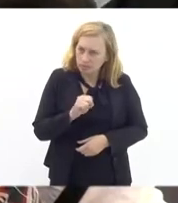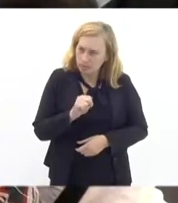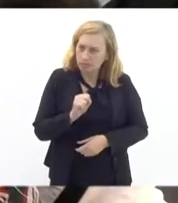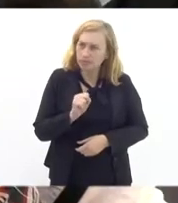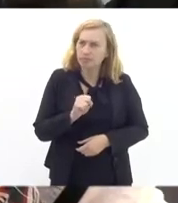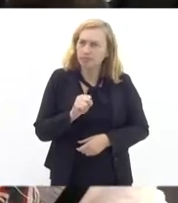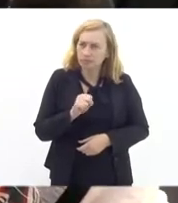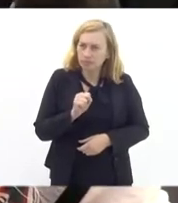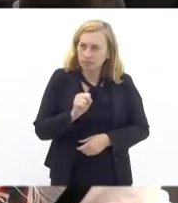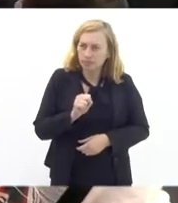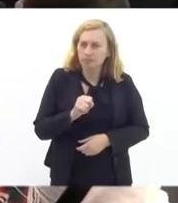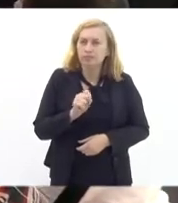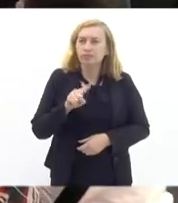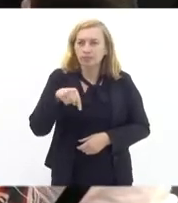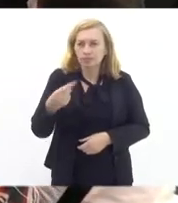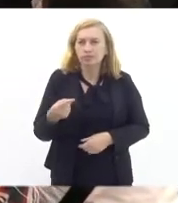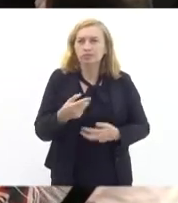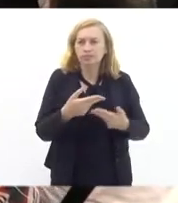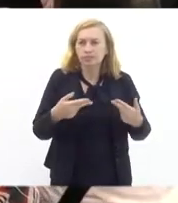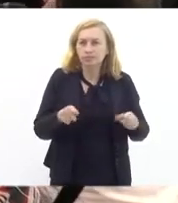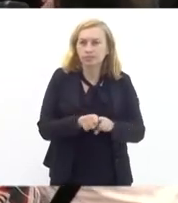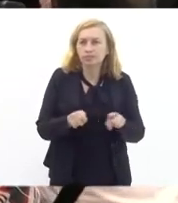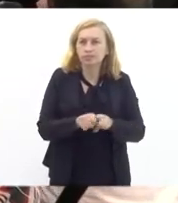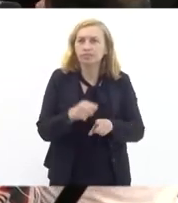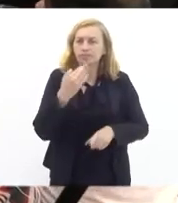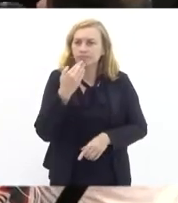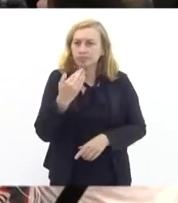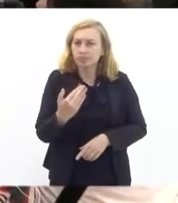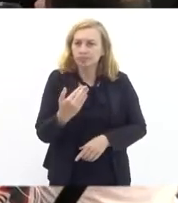Sim. Outra coisa, eu gostaria de pedir